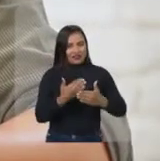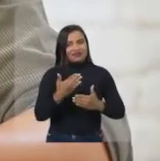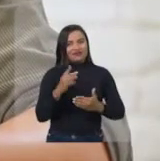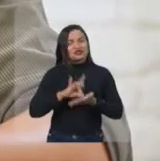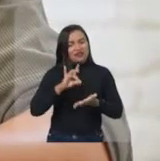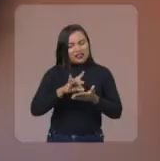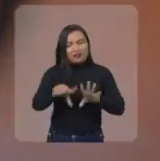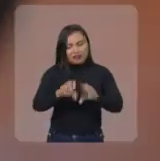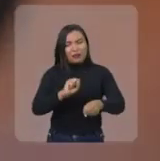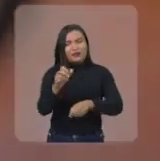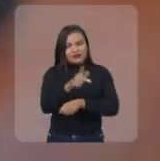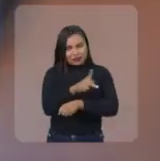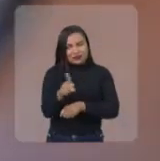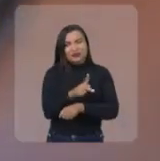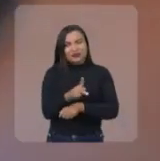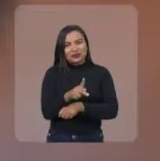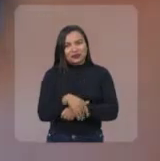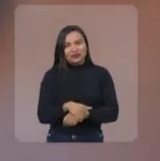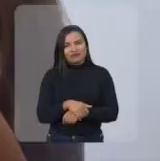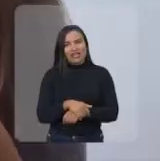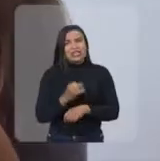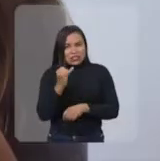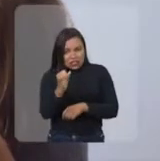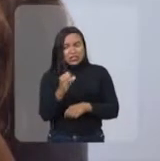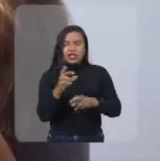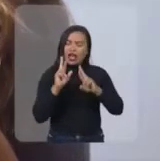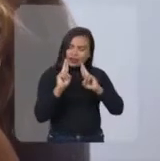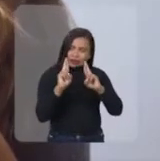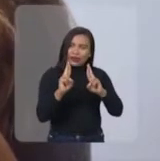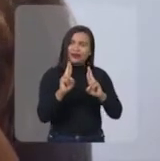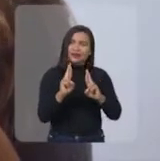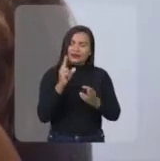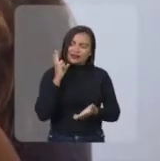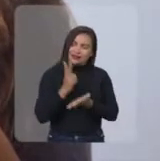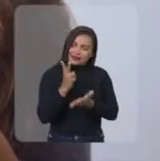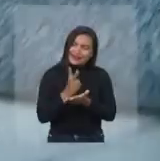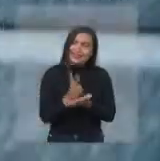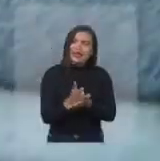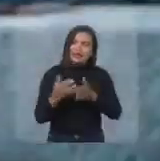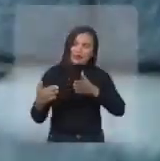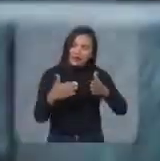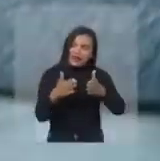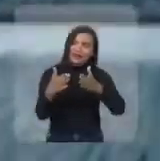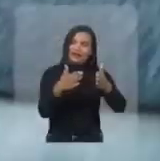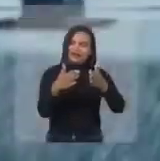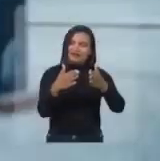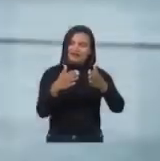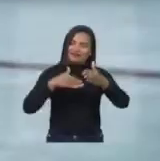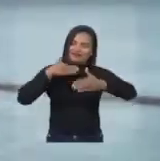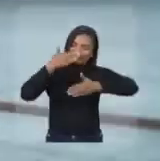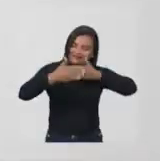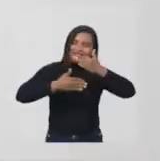de professores. Enquanto houver esperança, sempre haverá um caminho, degrau por degrau,